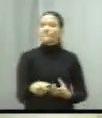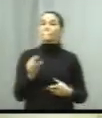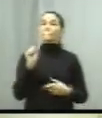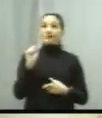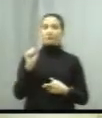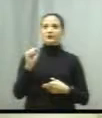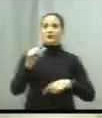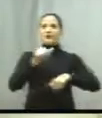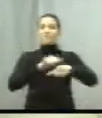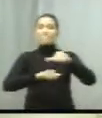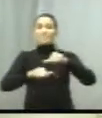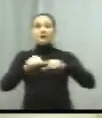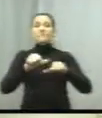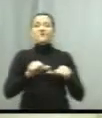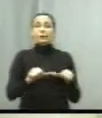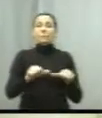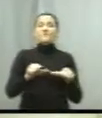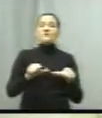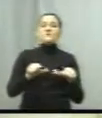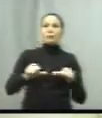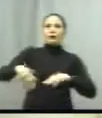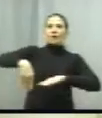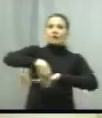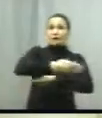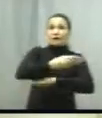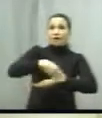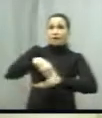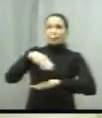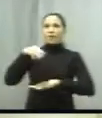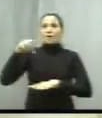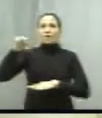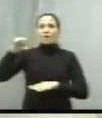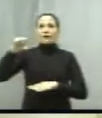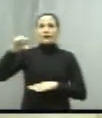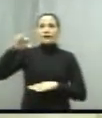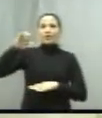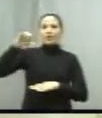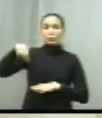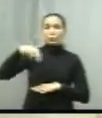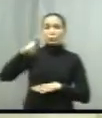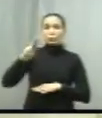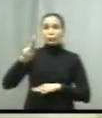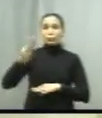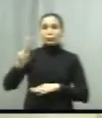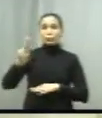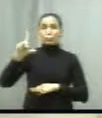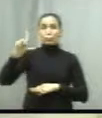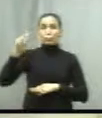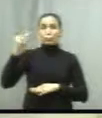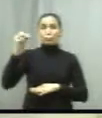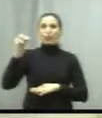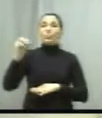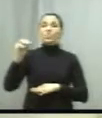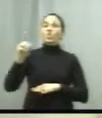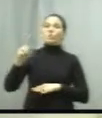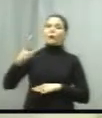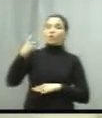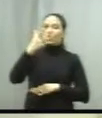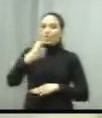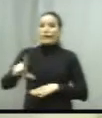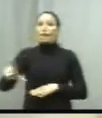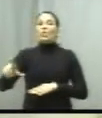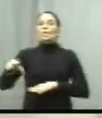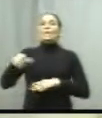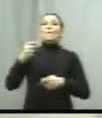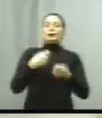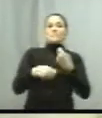das alterações que estão sendo feitas na Rua 9 de Julho. Acho que, mais uma vez, uma administração municipal